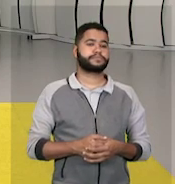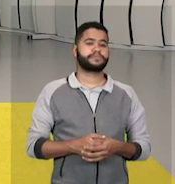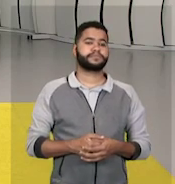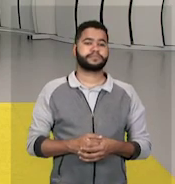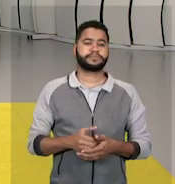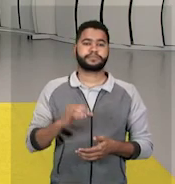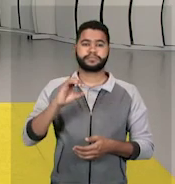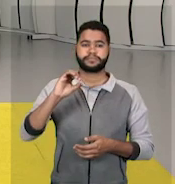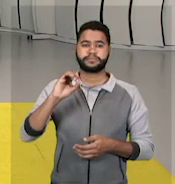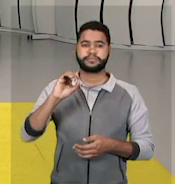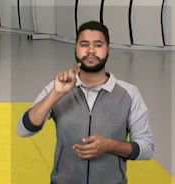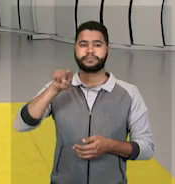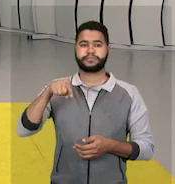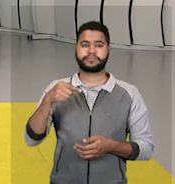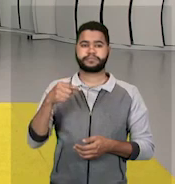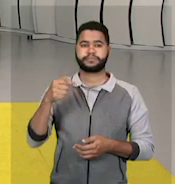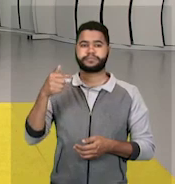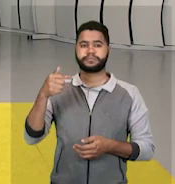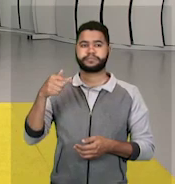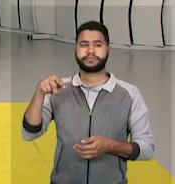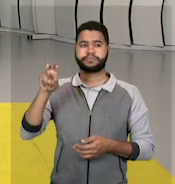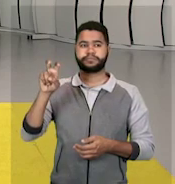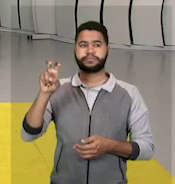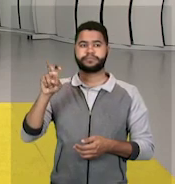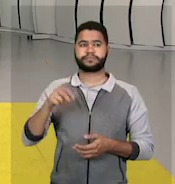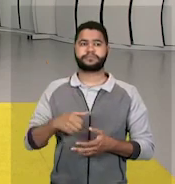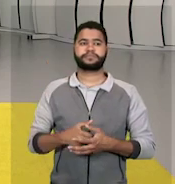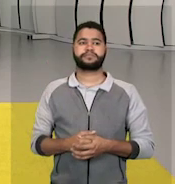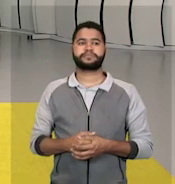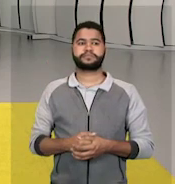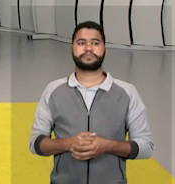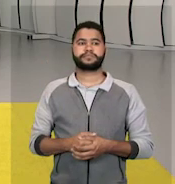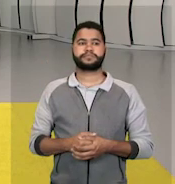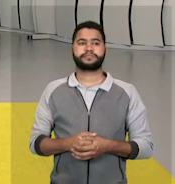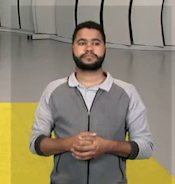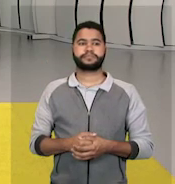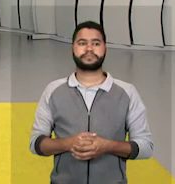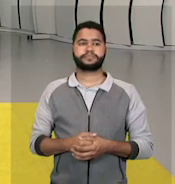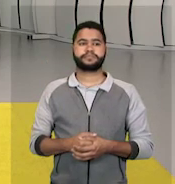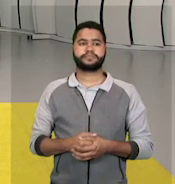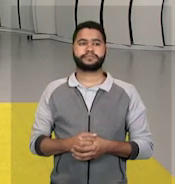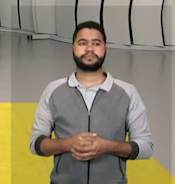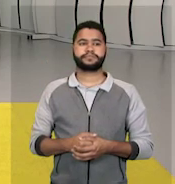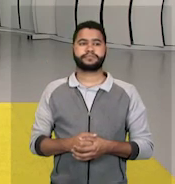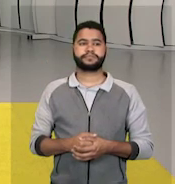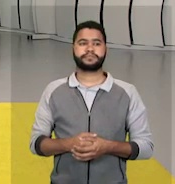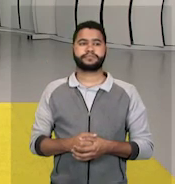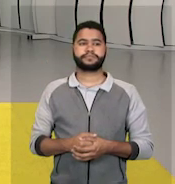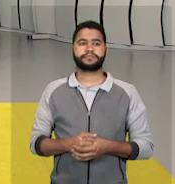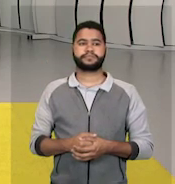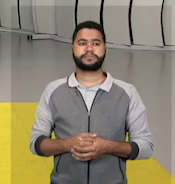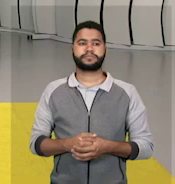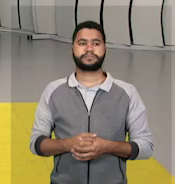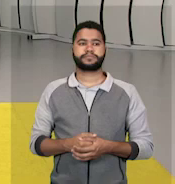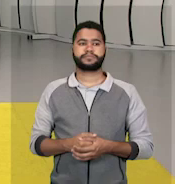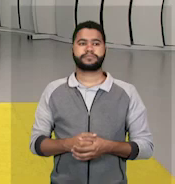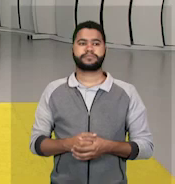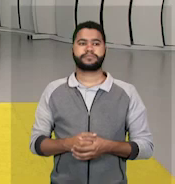0,75. E calculadora, você não está me ajudando. Deixa eu pegar aqui a outra.